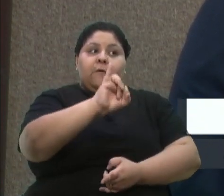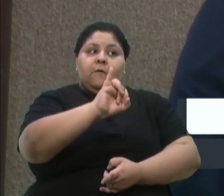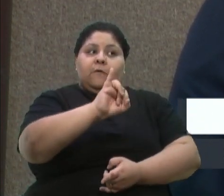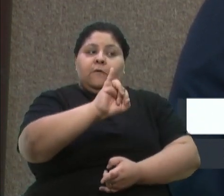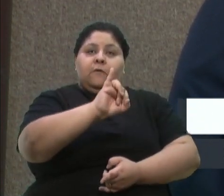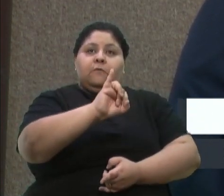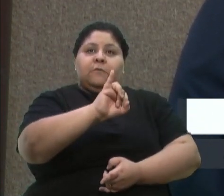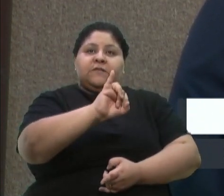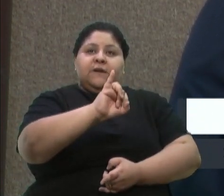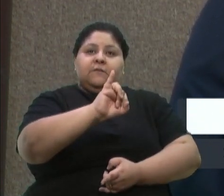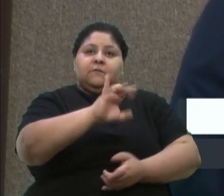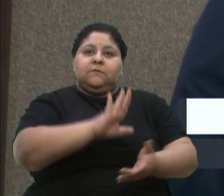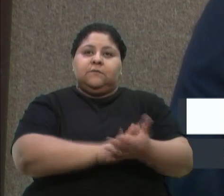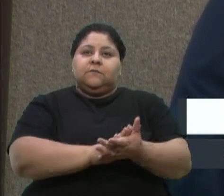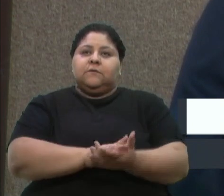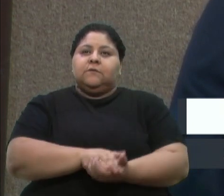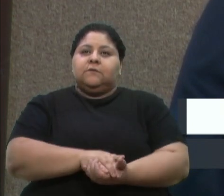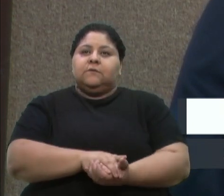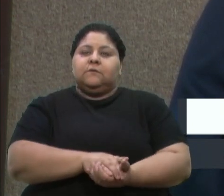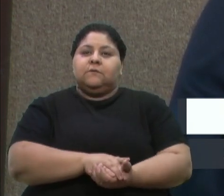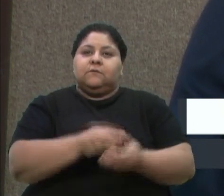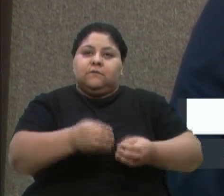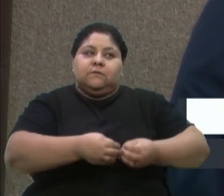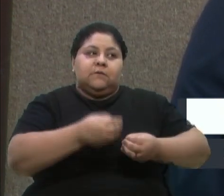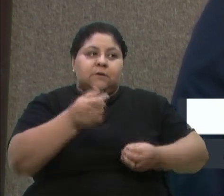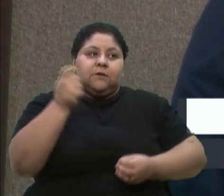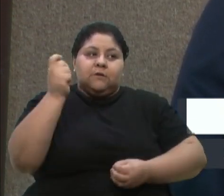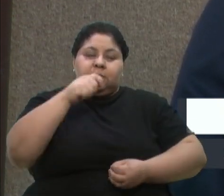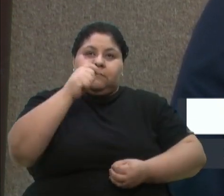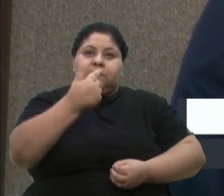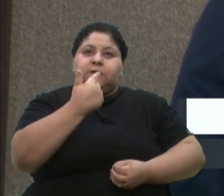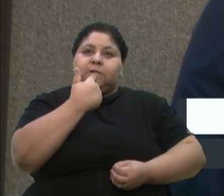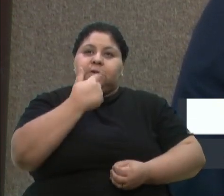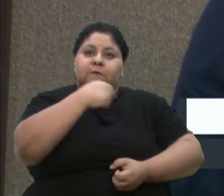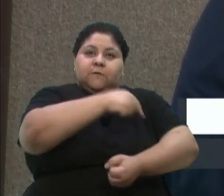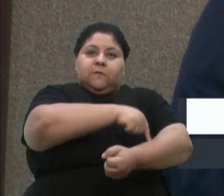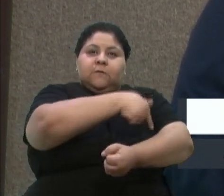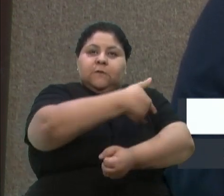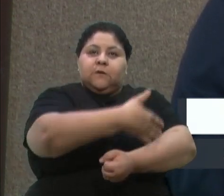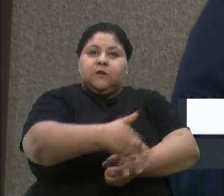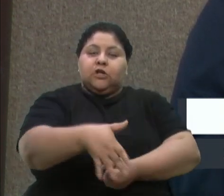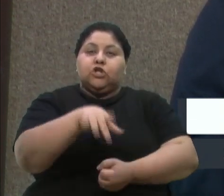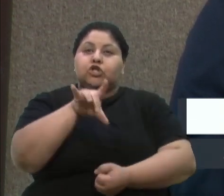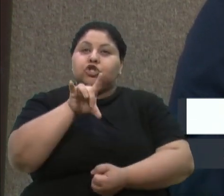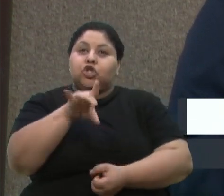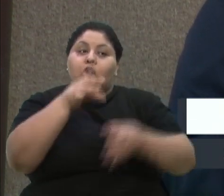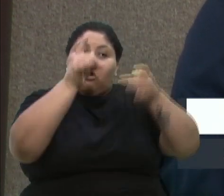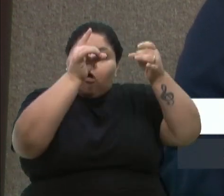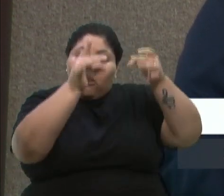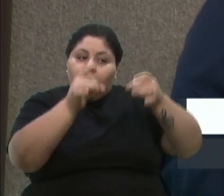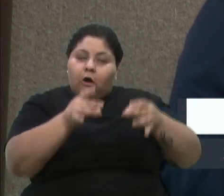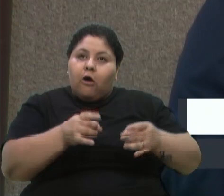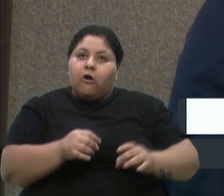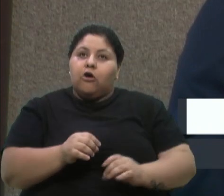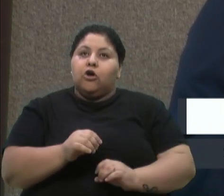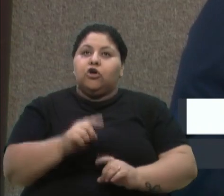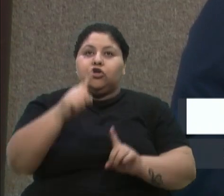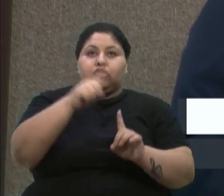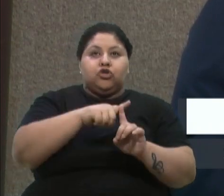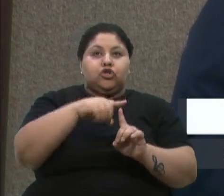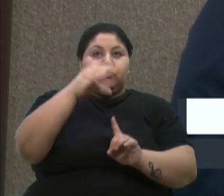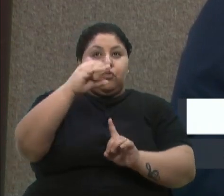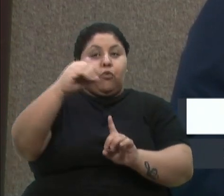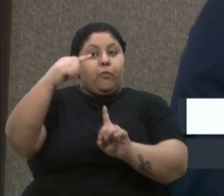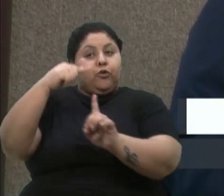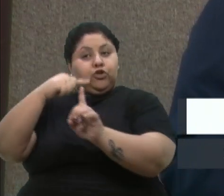Sul. Mota necessita de doação de sangue, e aqui vem o detalhe, ele só pode receber sangue do tipo O, positivo